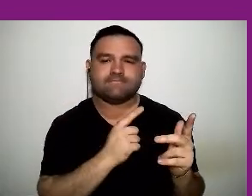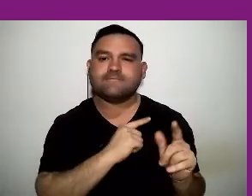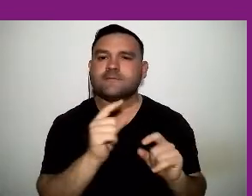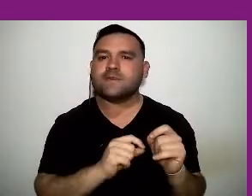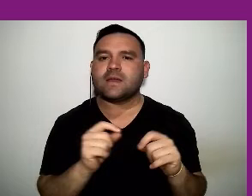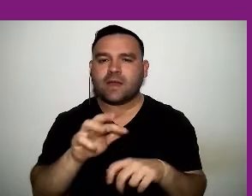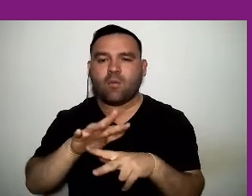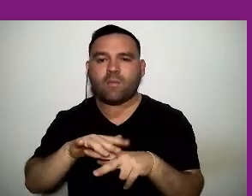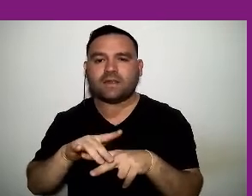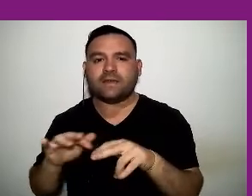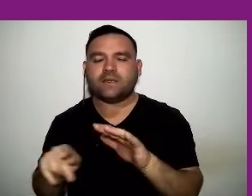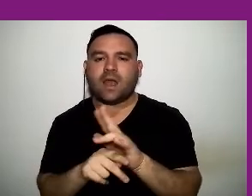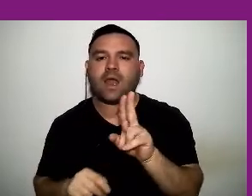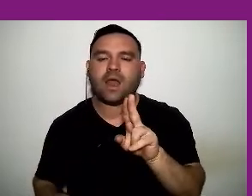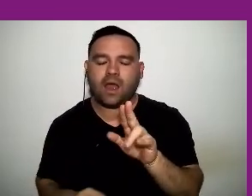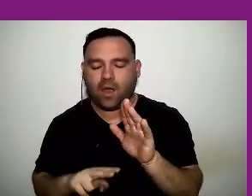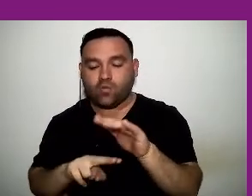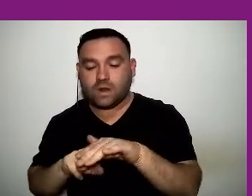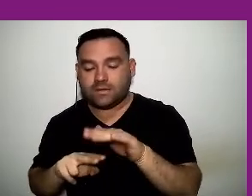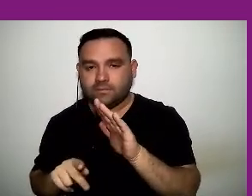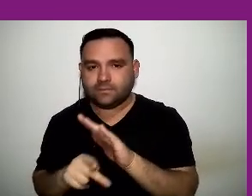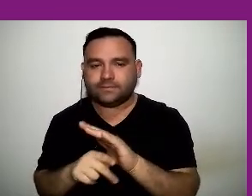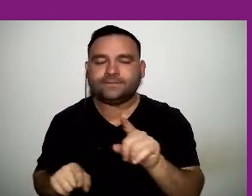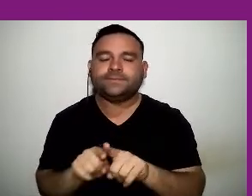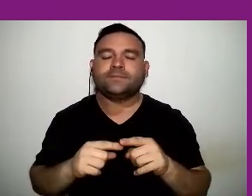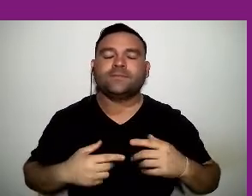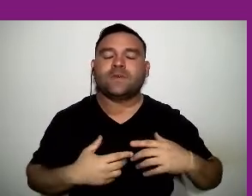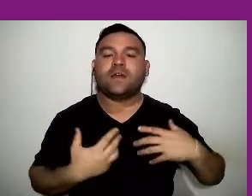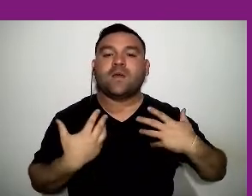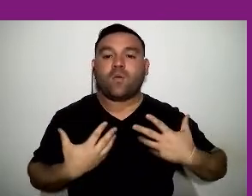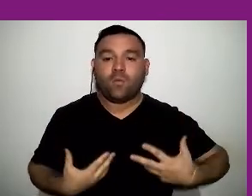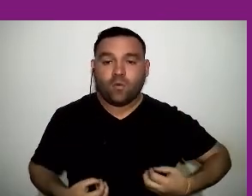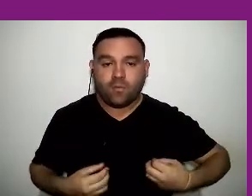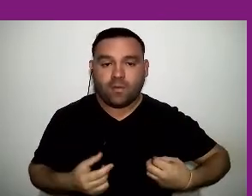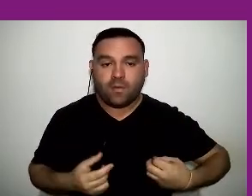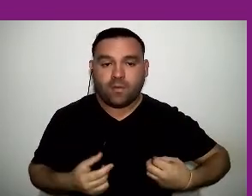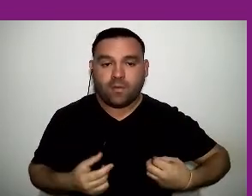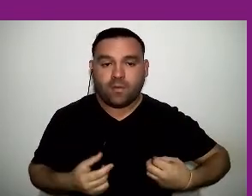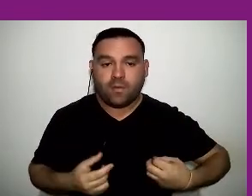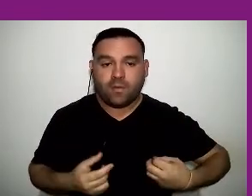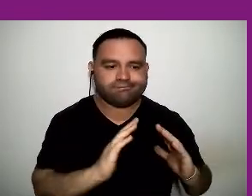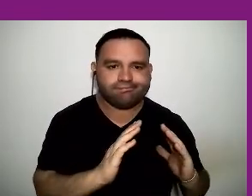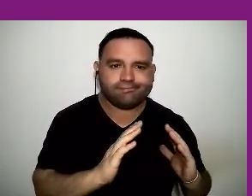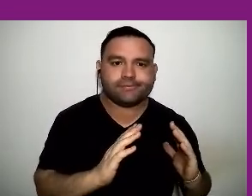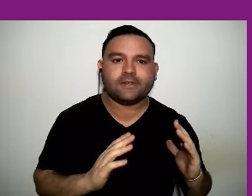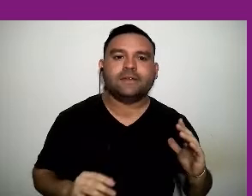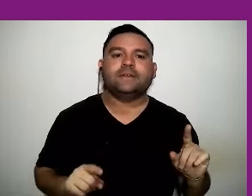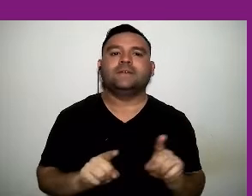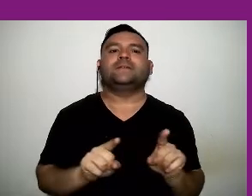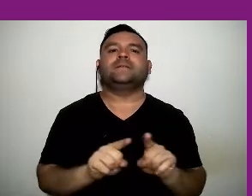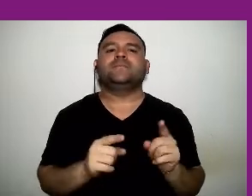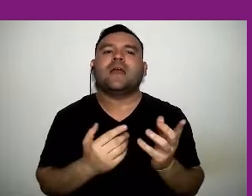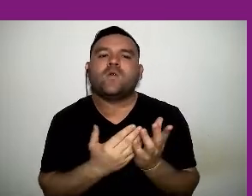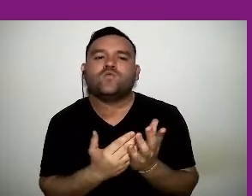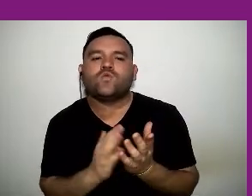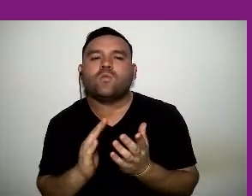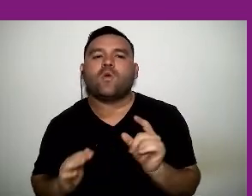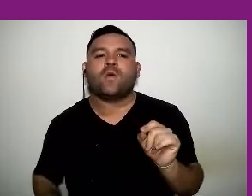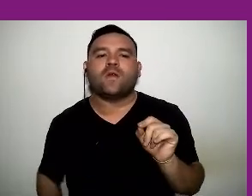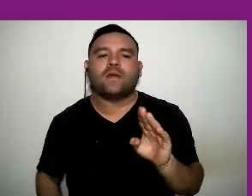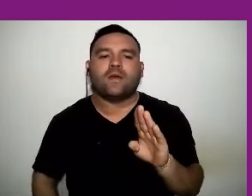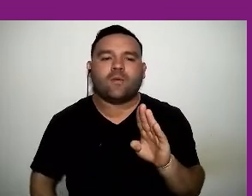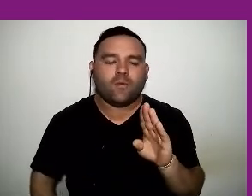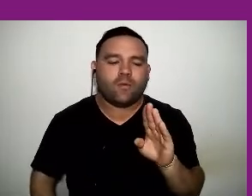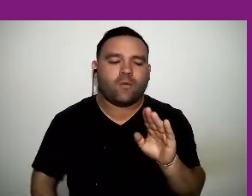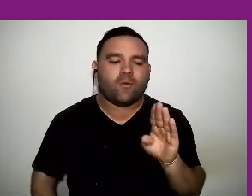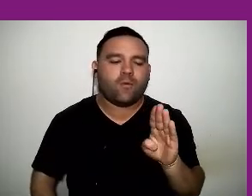no paciente da terapia intensiva, o pulmão colapsado nas bases, tem o que sobrou, né, do baby